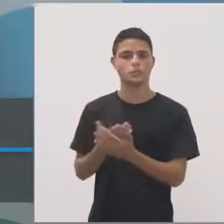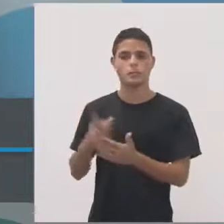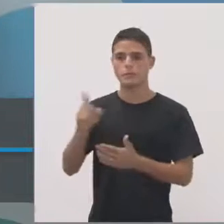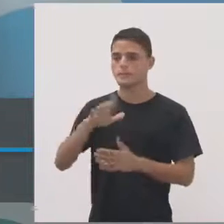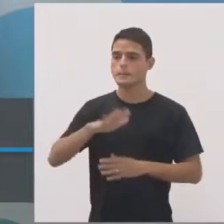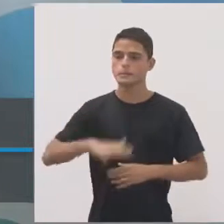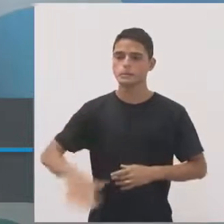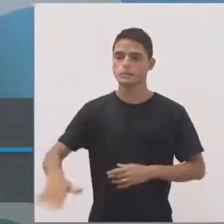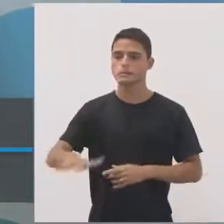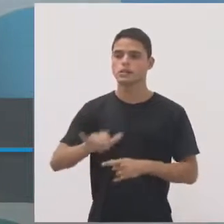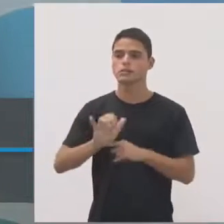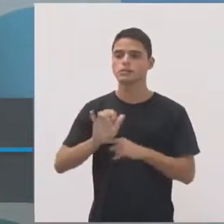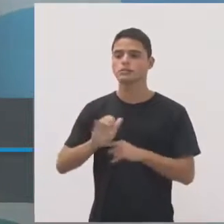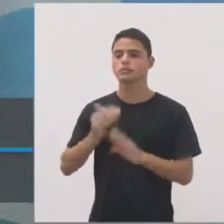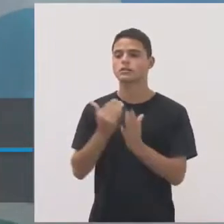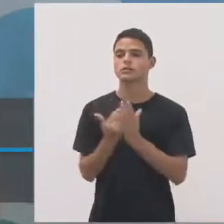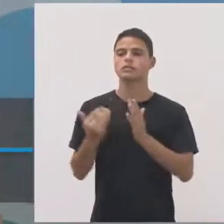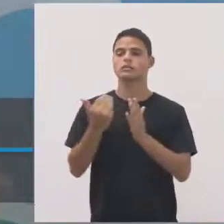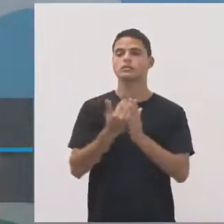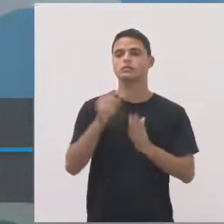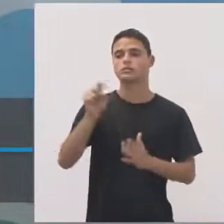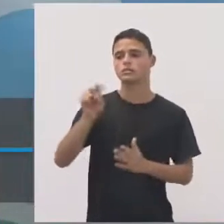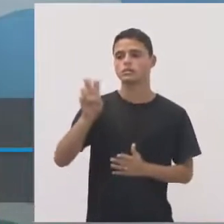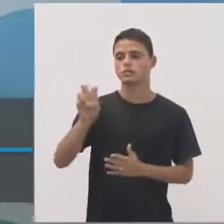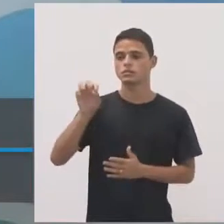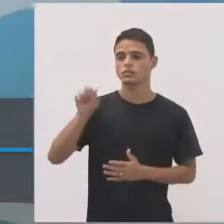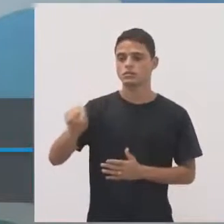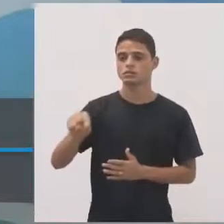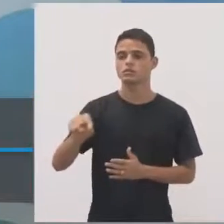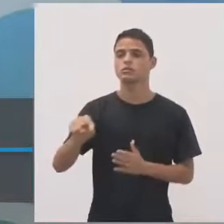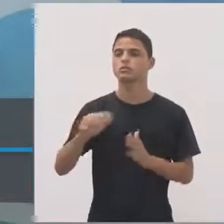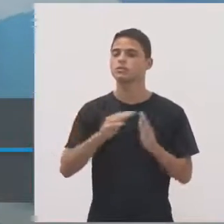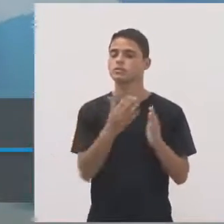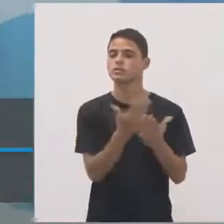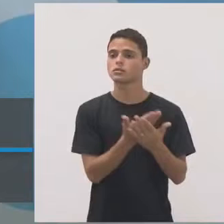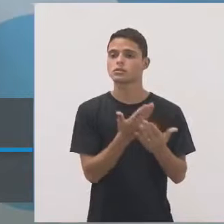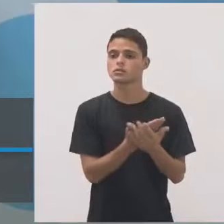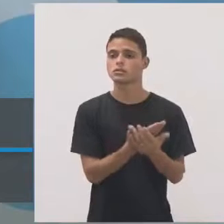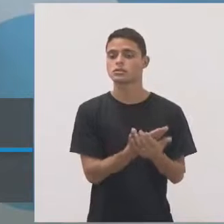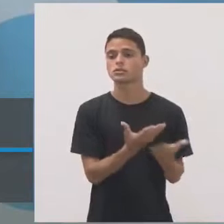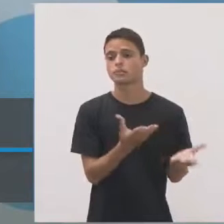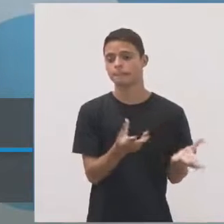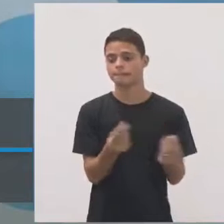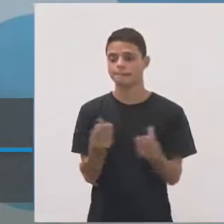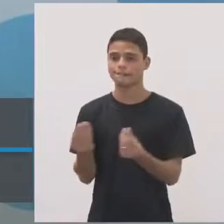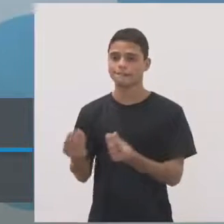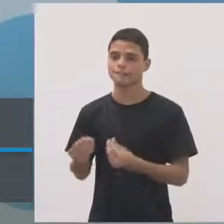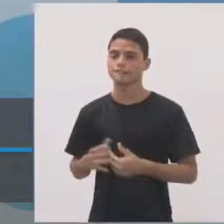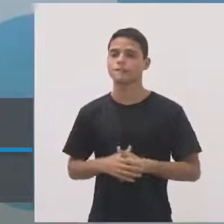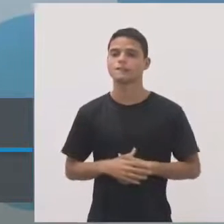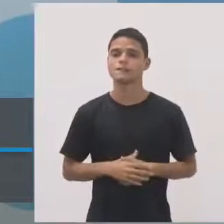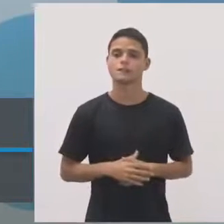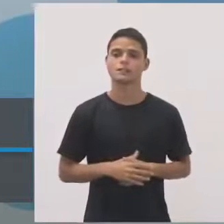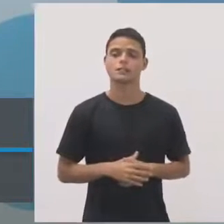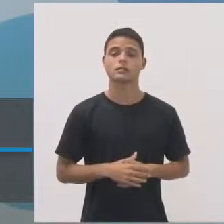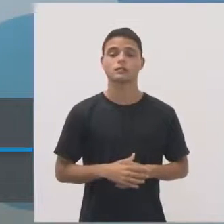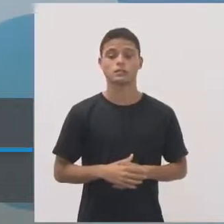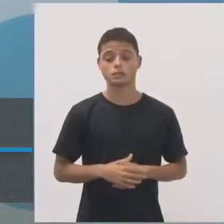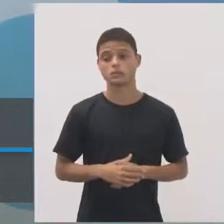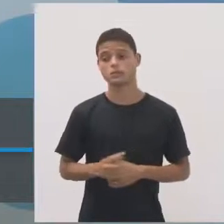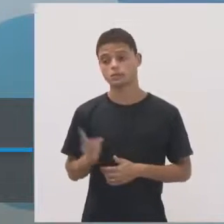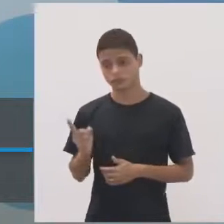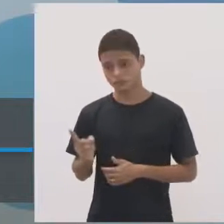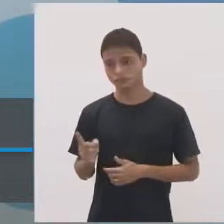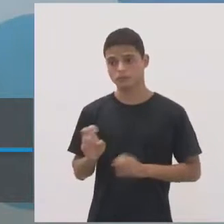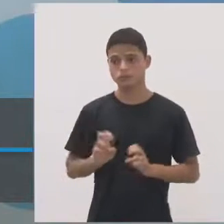estado, mais de 5.000 escolas, mais as diretorias, mais o órgão central. E como o Felipe disse, no caso desse computador